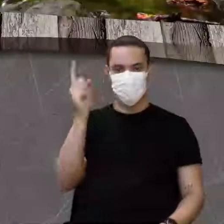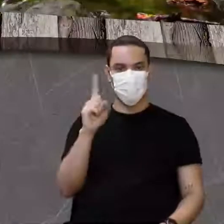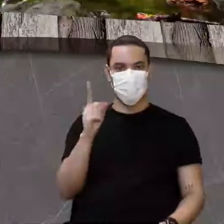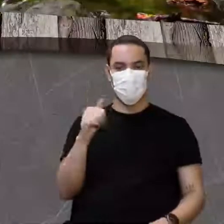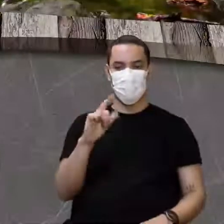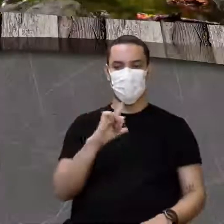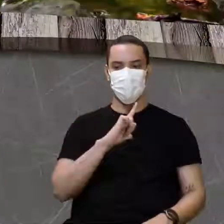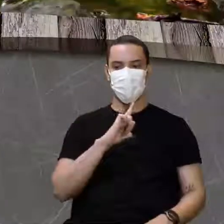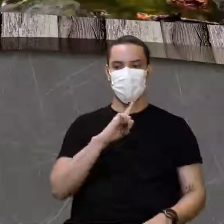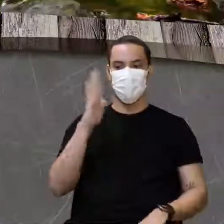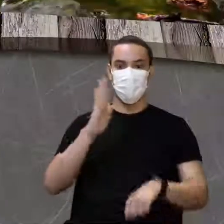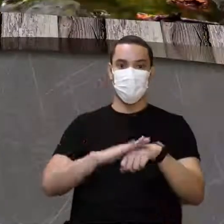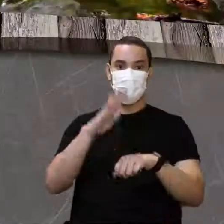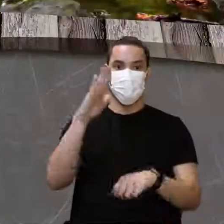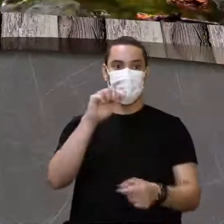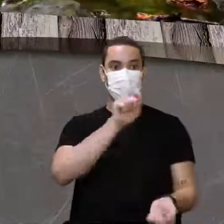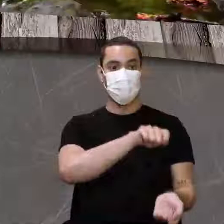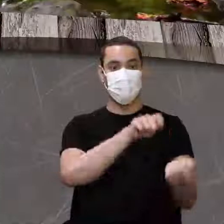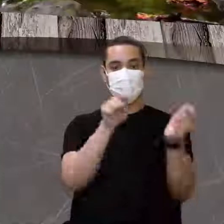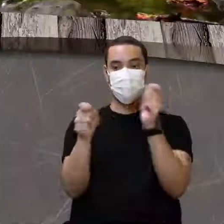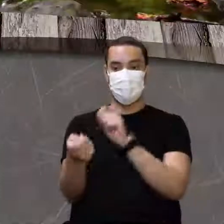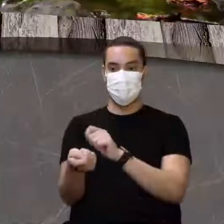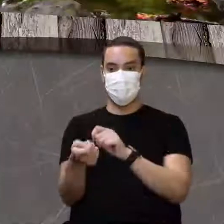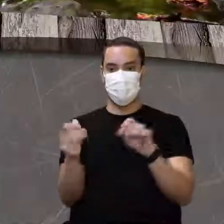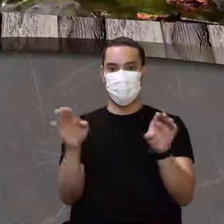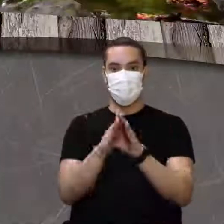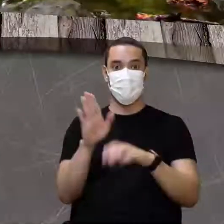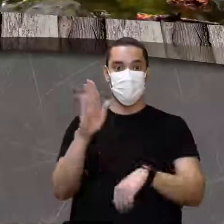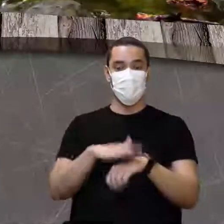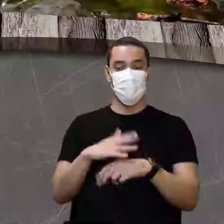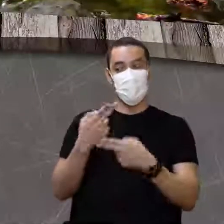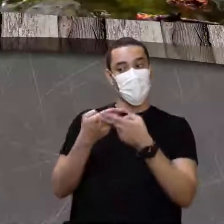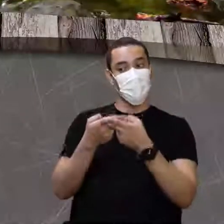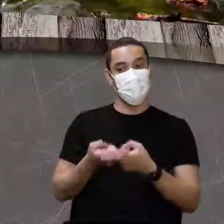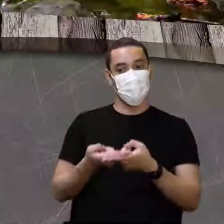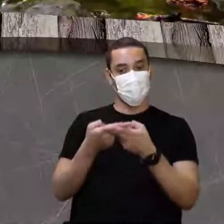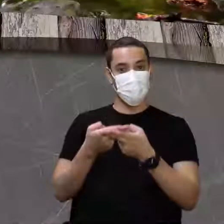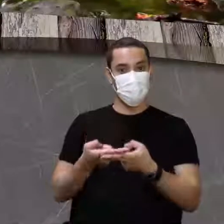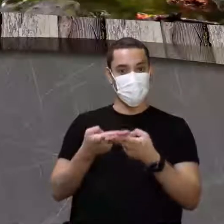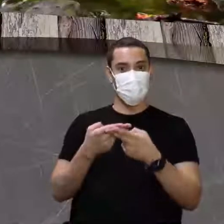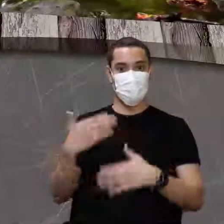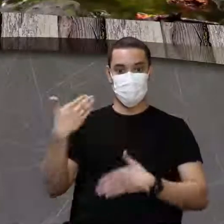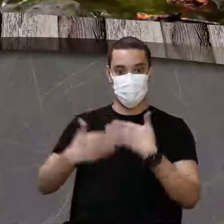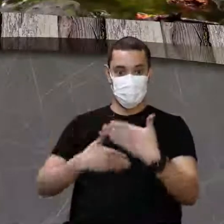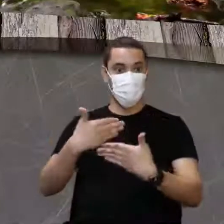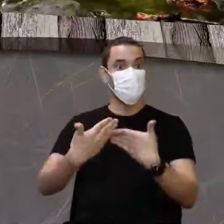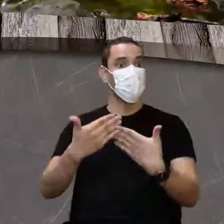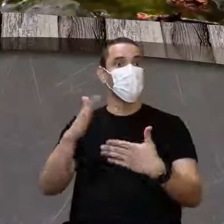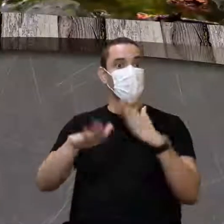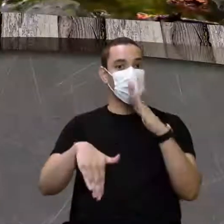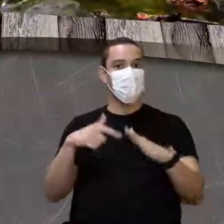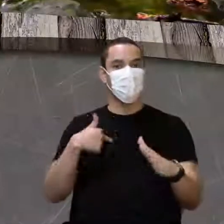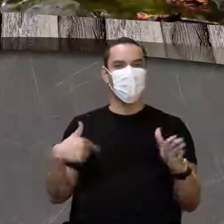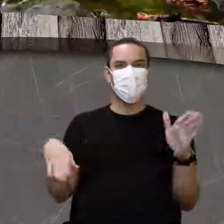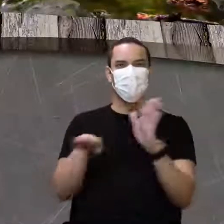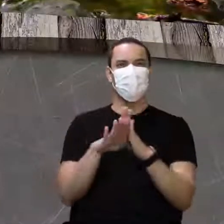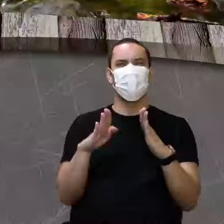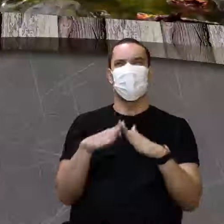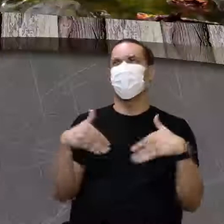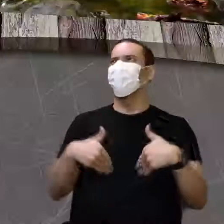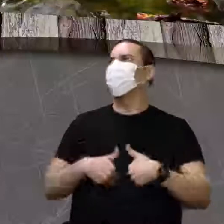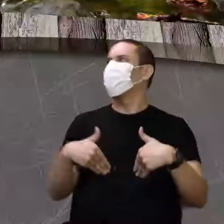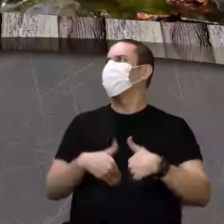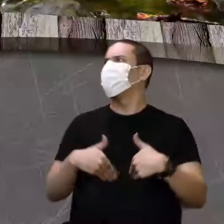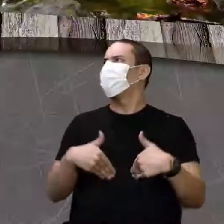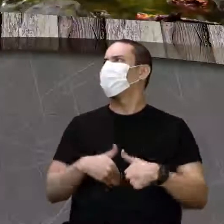maior adaptabilidade, quem tiver mais paciência nesses processos. Às vezes você chega em casa com fome, né?